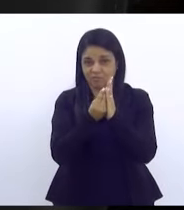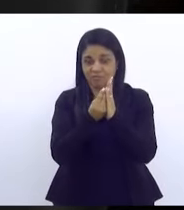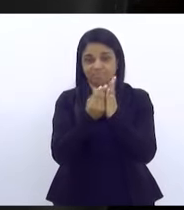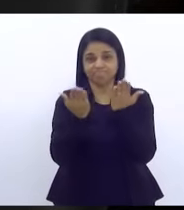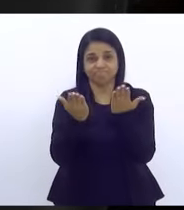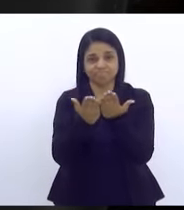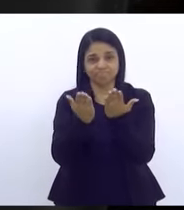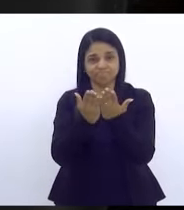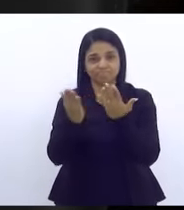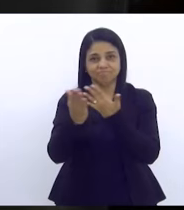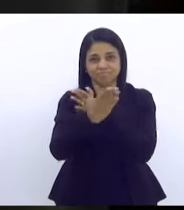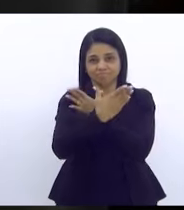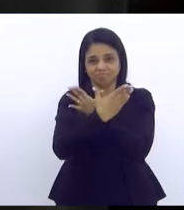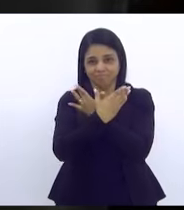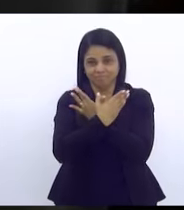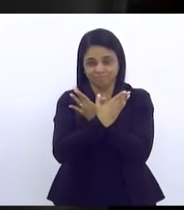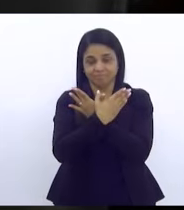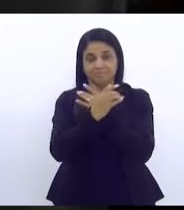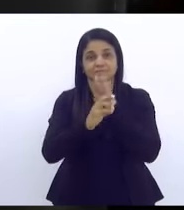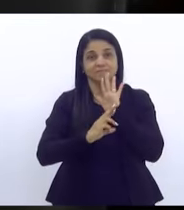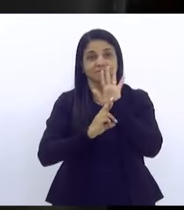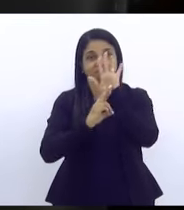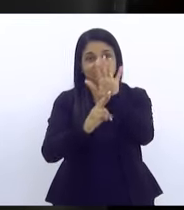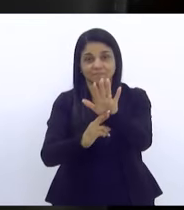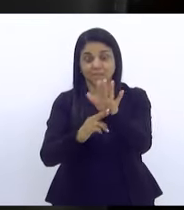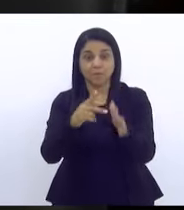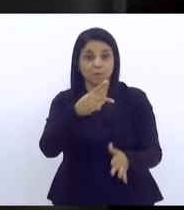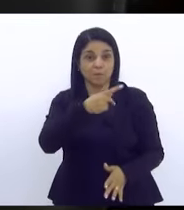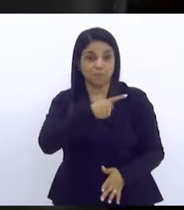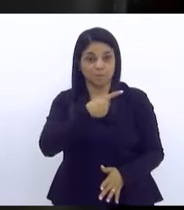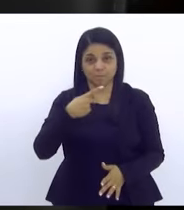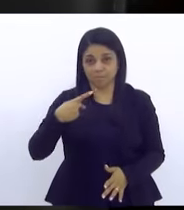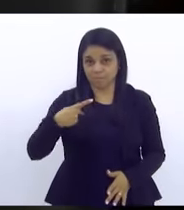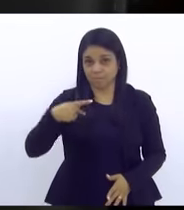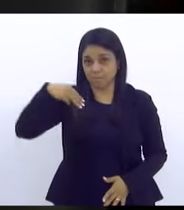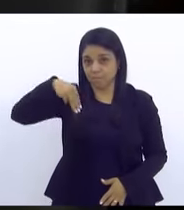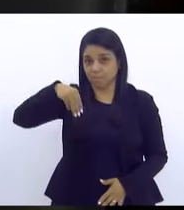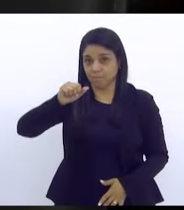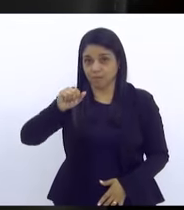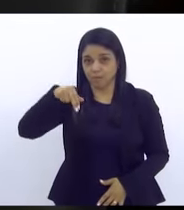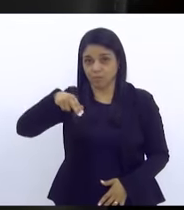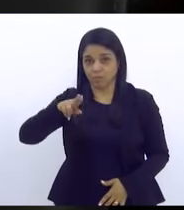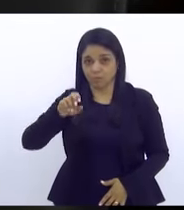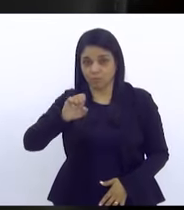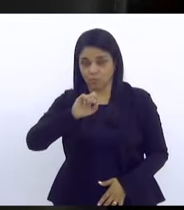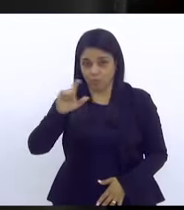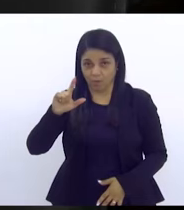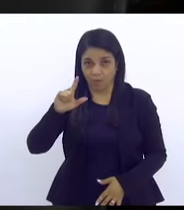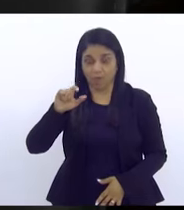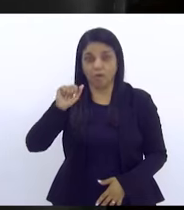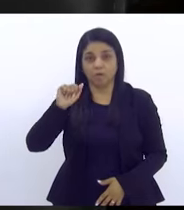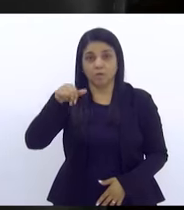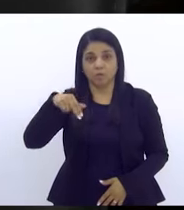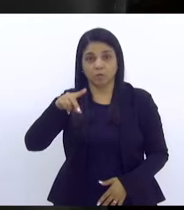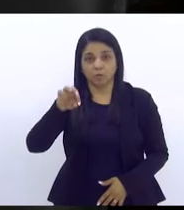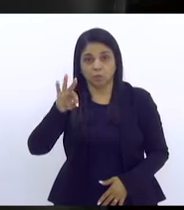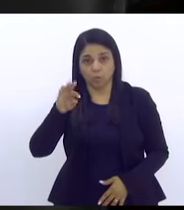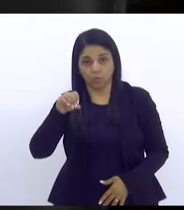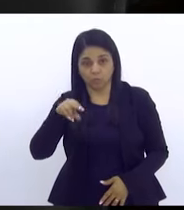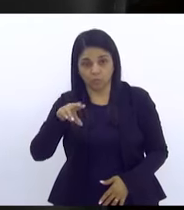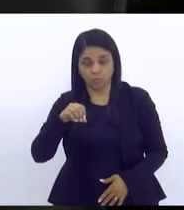Deus, representada pelo pastor Manuel Antônio Ribeiro, tem como